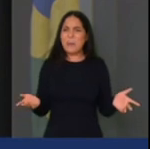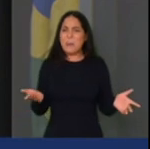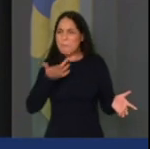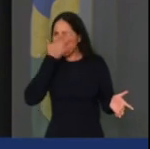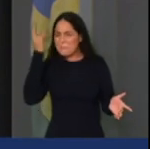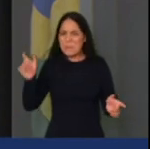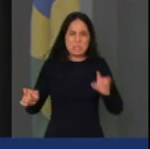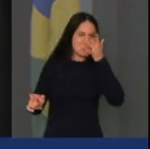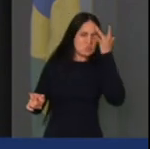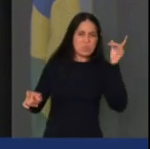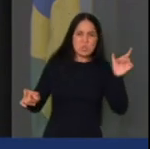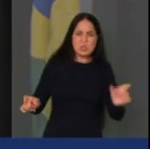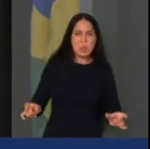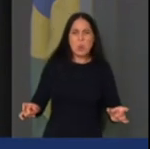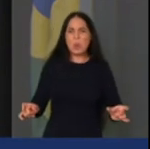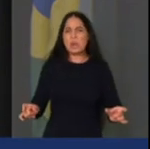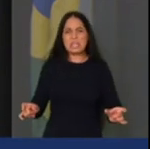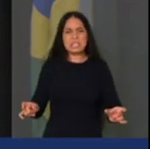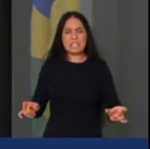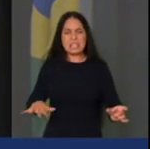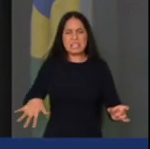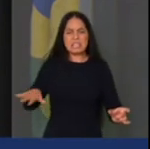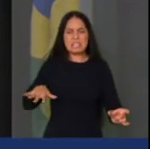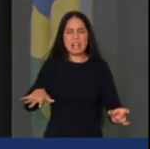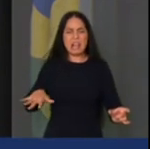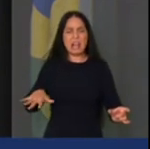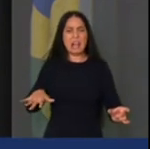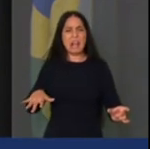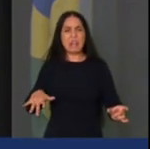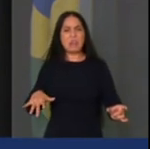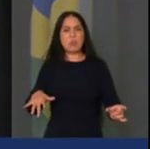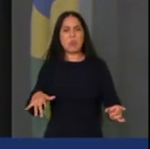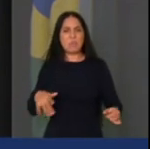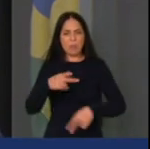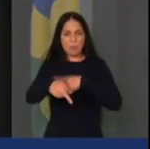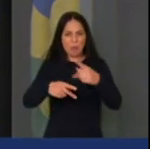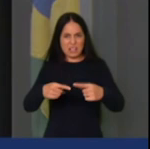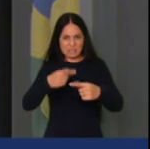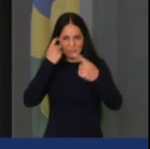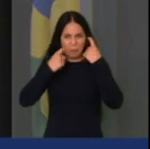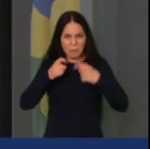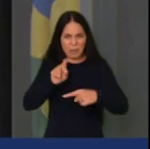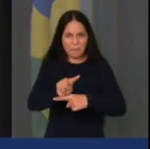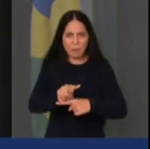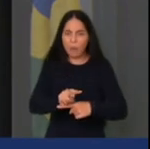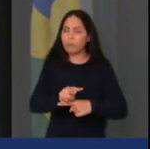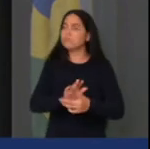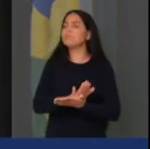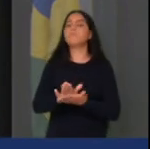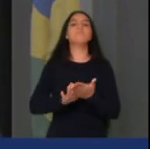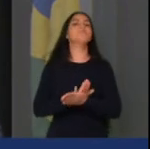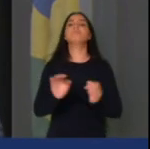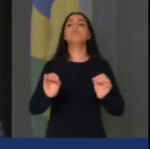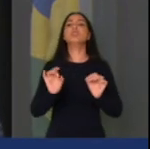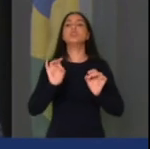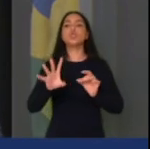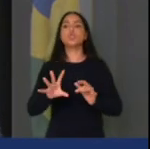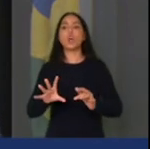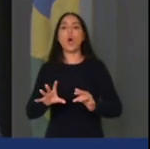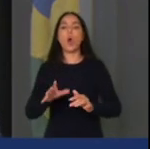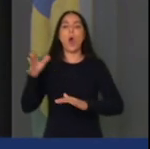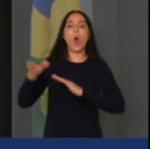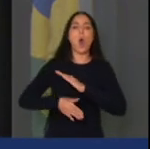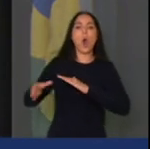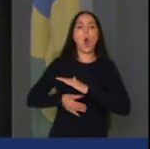nunca se importaram com o povo brasileiro pelo contrário sempre Roubaram o povo brasileiro mas a verdade vai